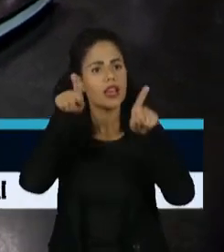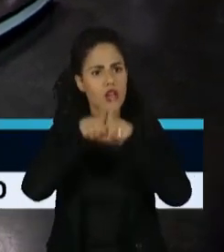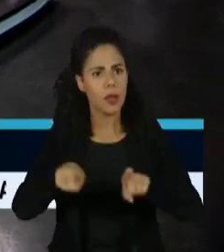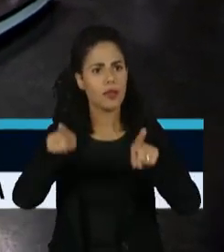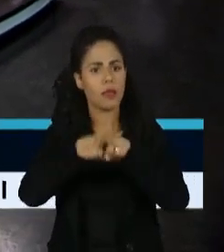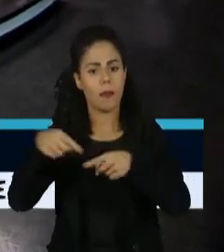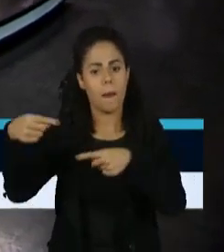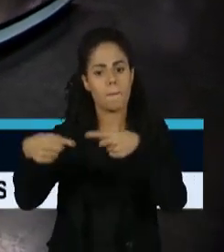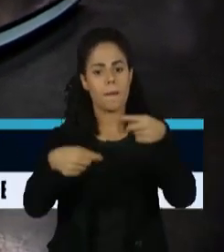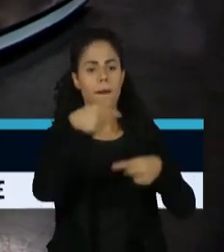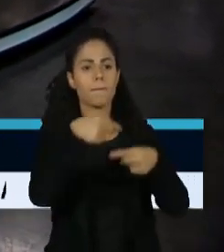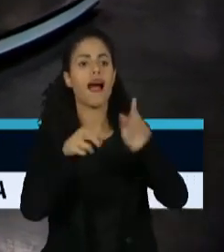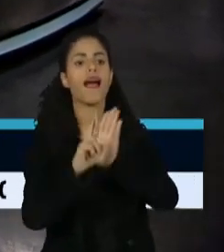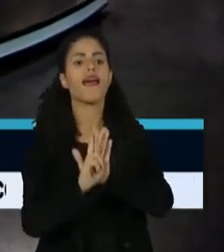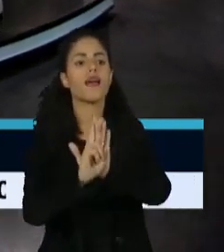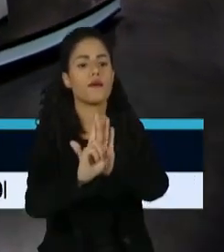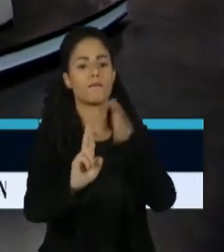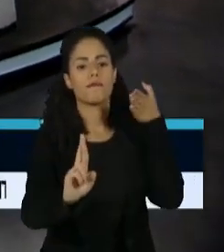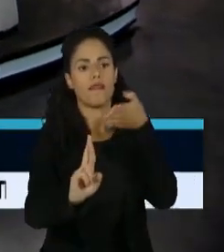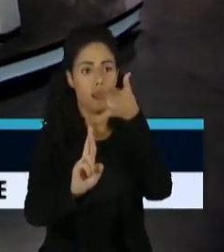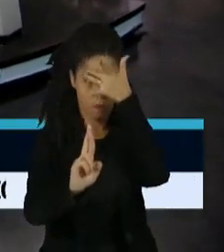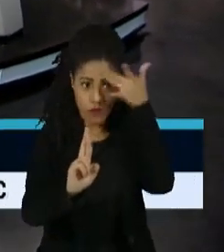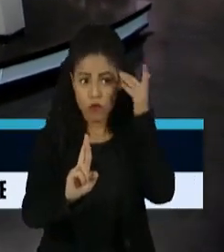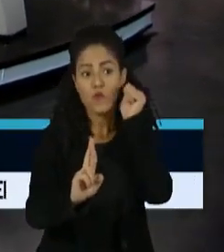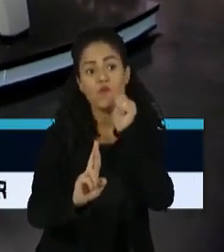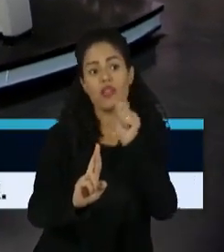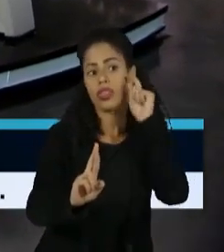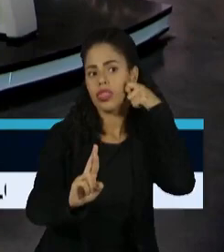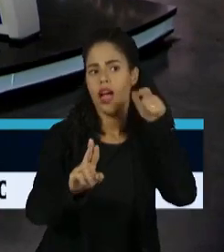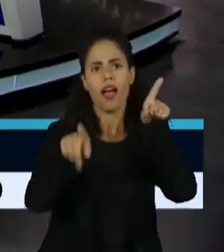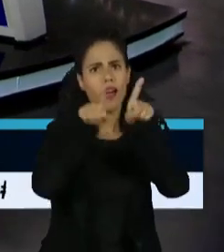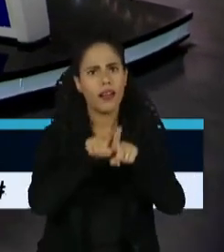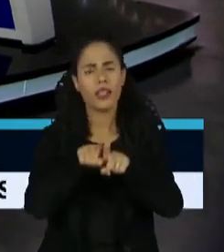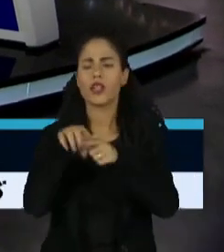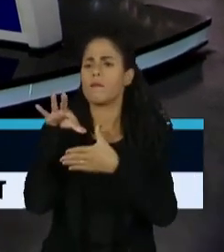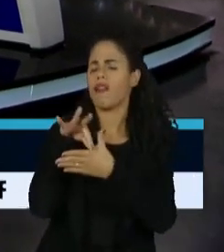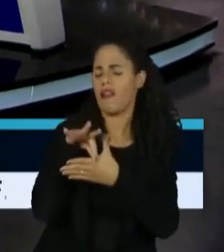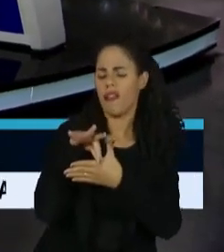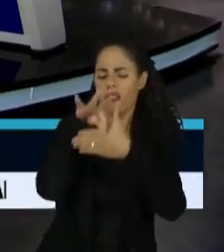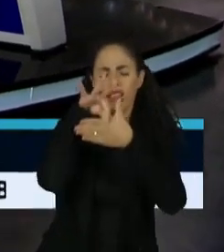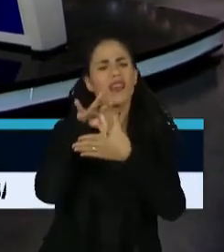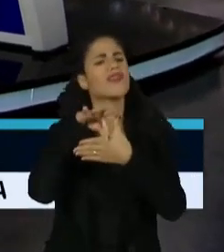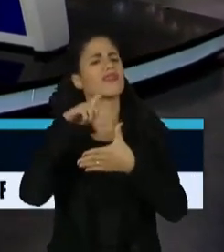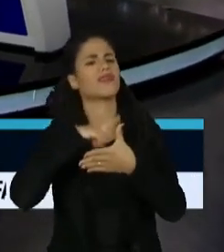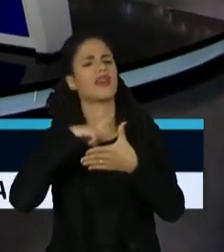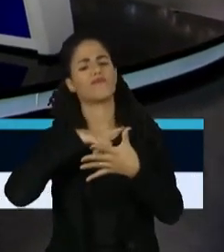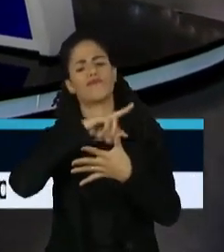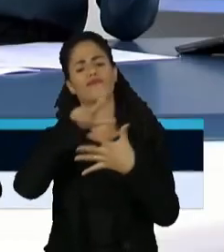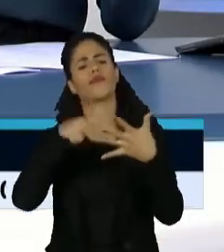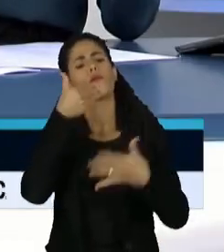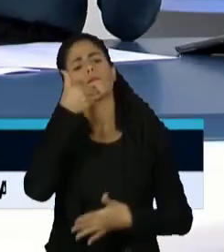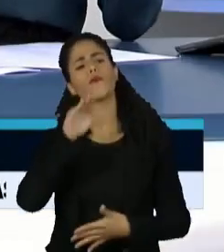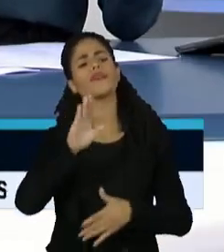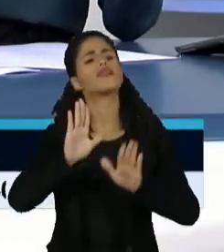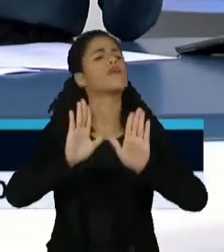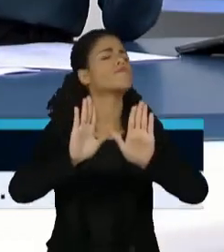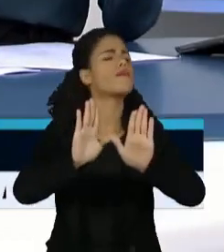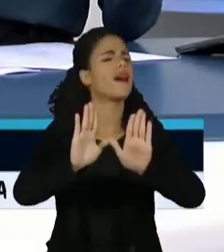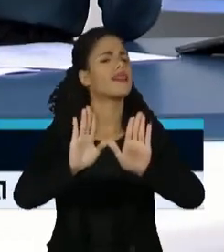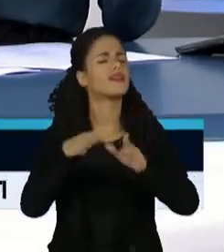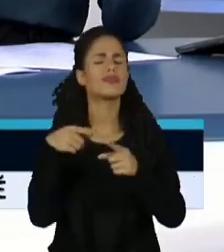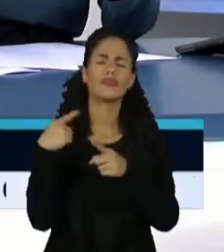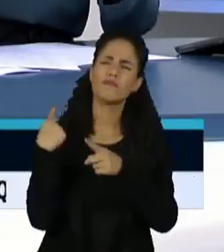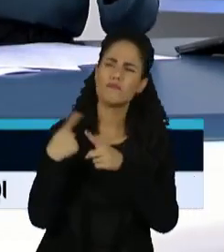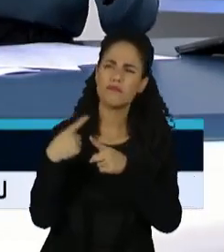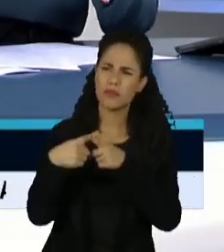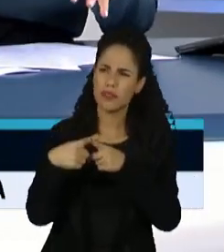com a subrepresentação, né, de negros e mulheres na política e cargos de liderança, isso já existe faz tempo, há várias promessas. Agora, por que isso